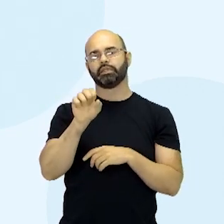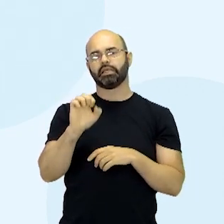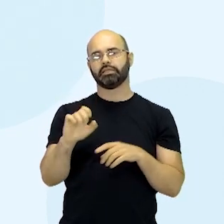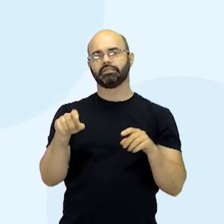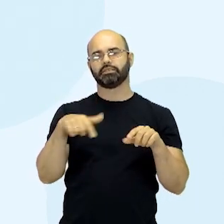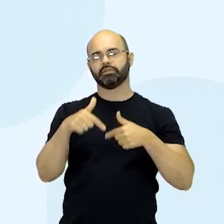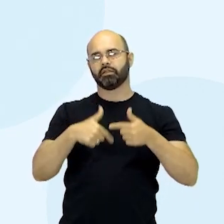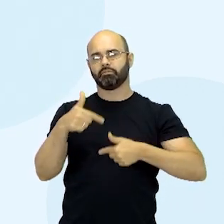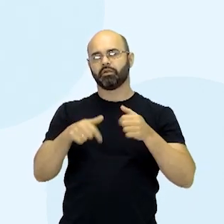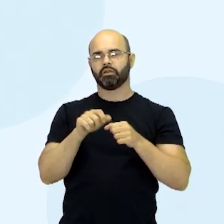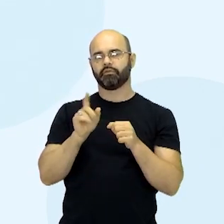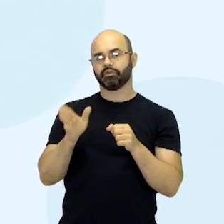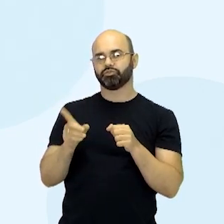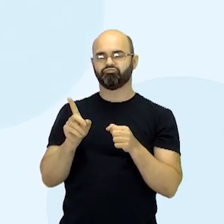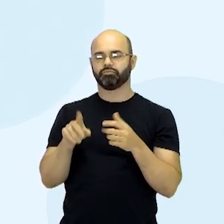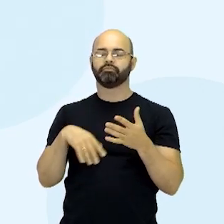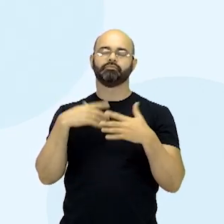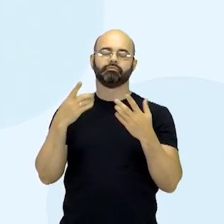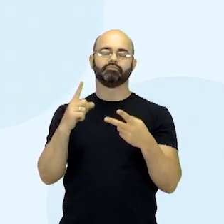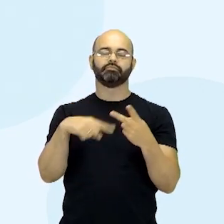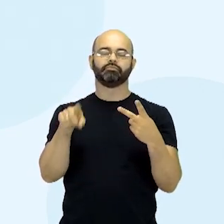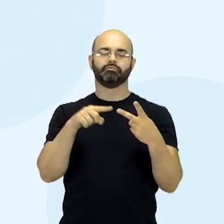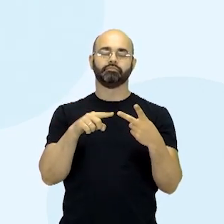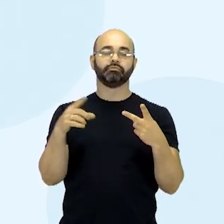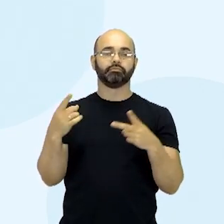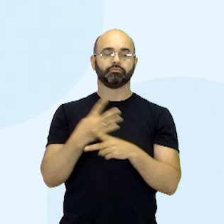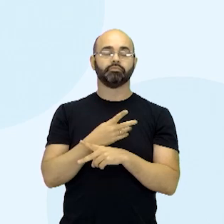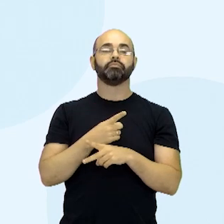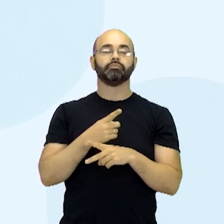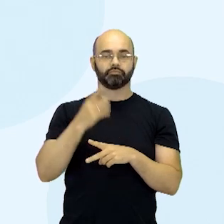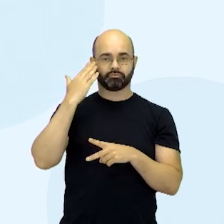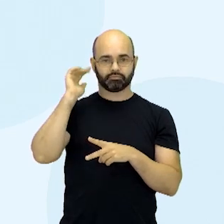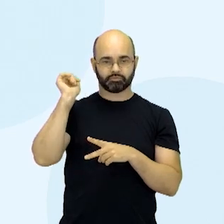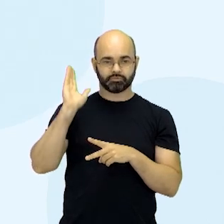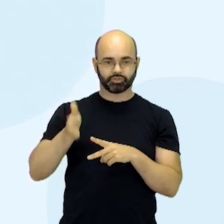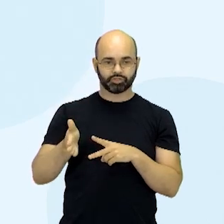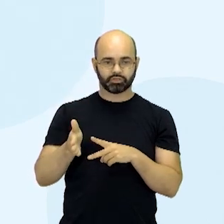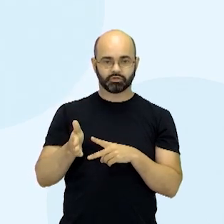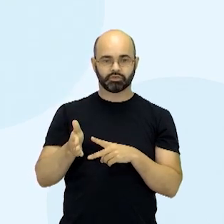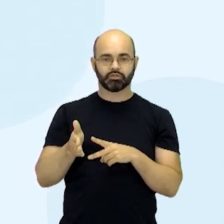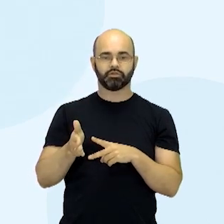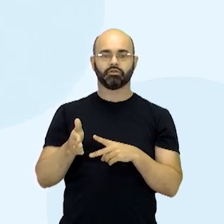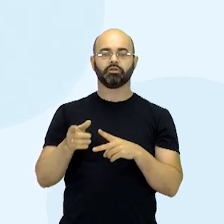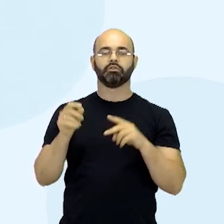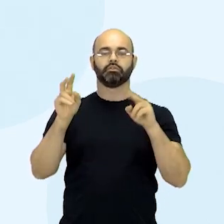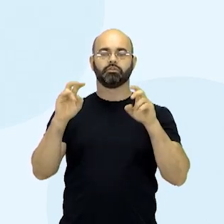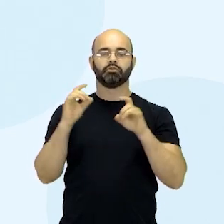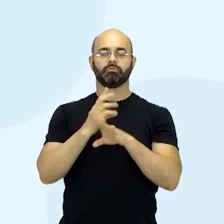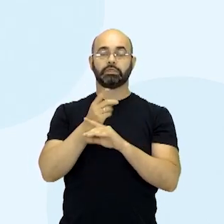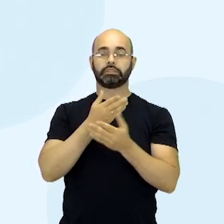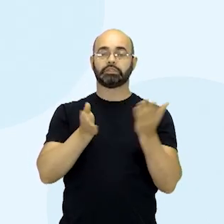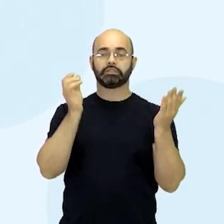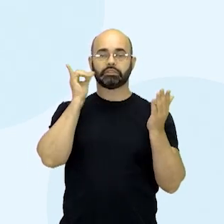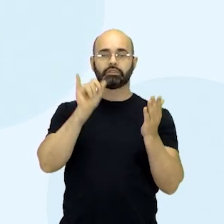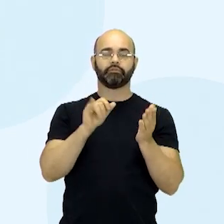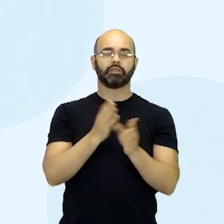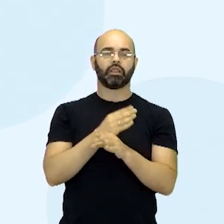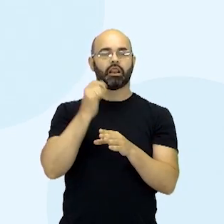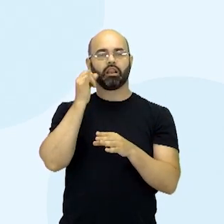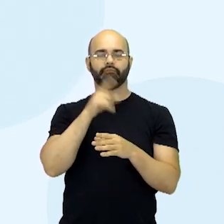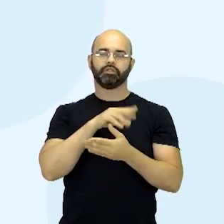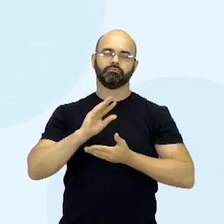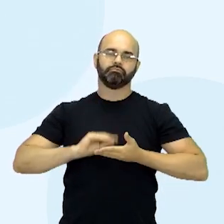material, isso é importante. Depois que você compreender bem, né, a temática, para não perder nada, vai anotando,